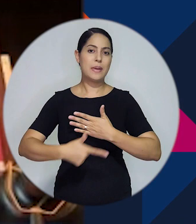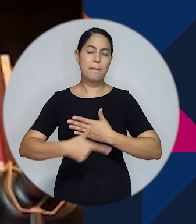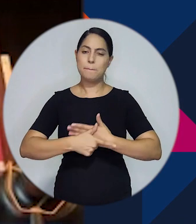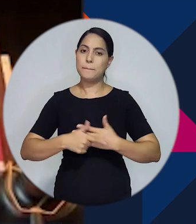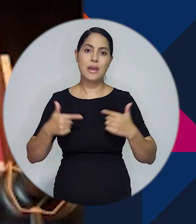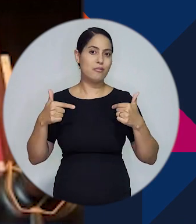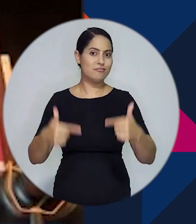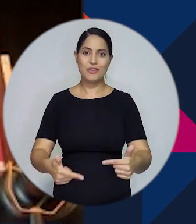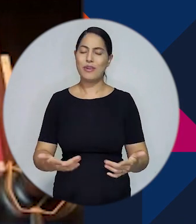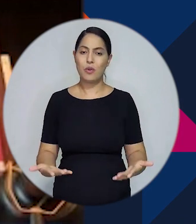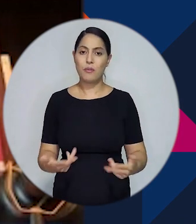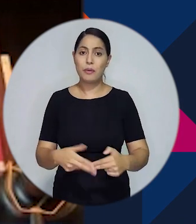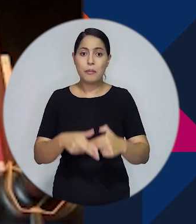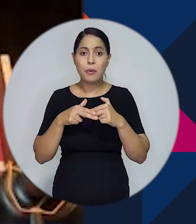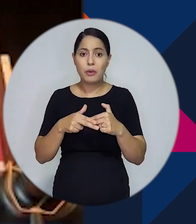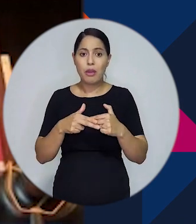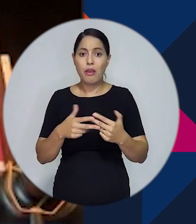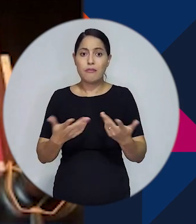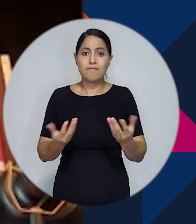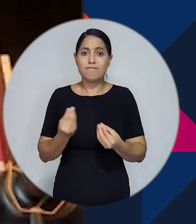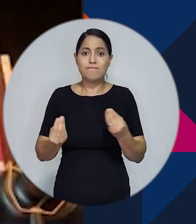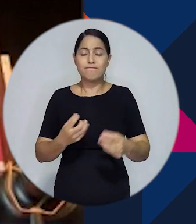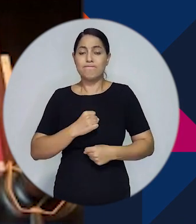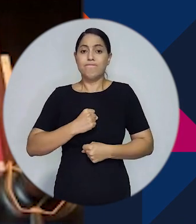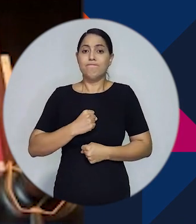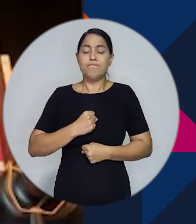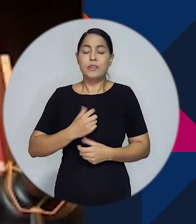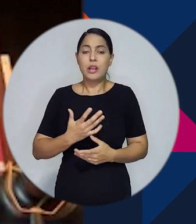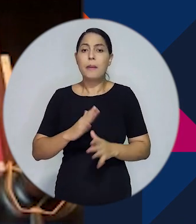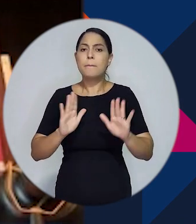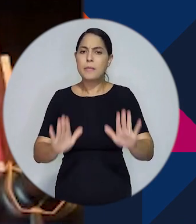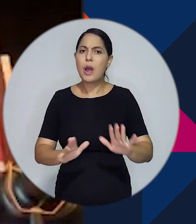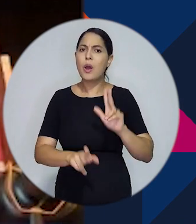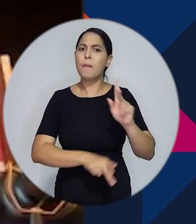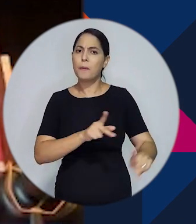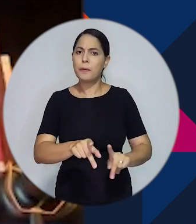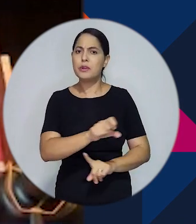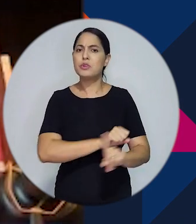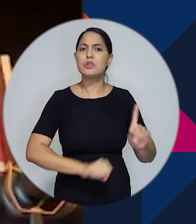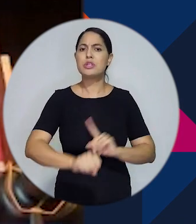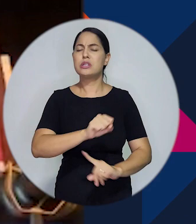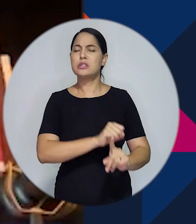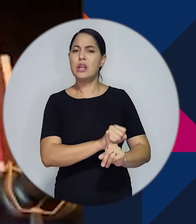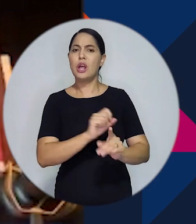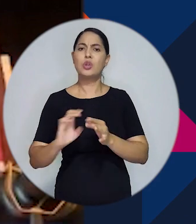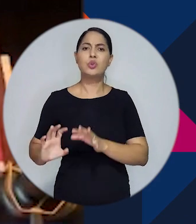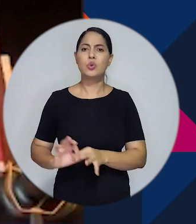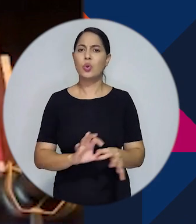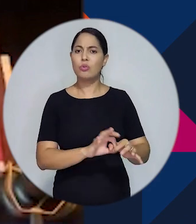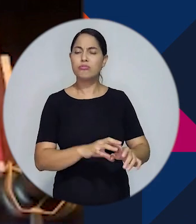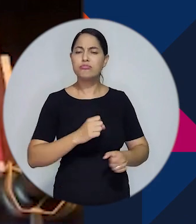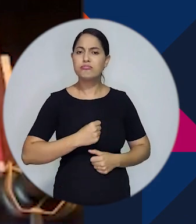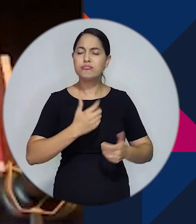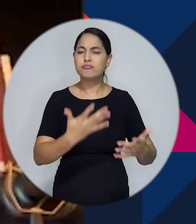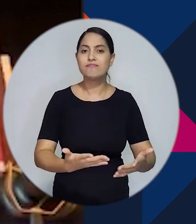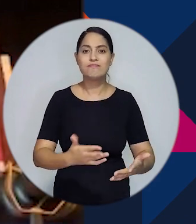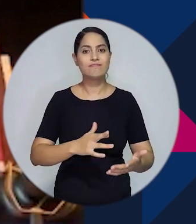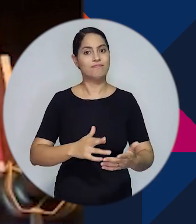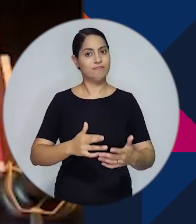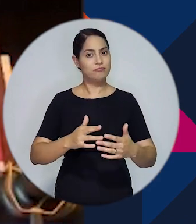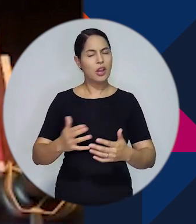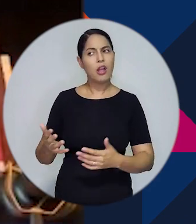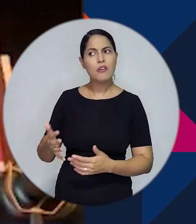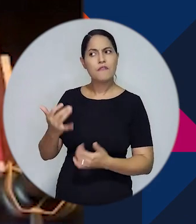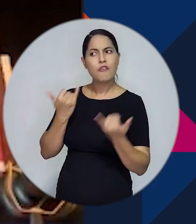papel e o espaço de cidadania, o direito do cidadão de receber as informações livres de pensão, livres de